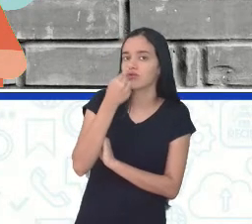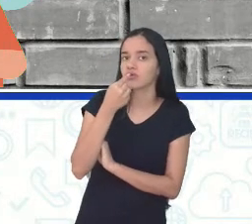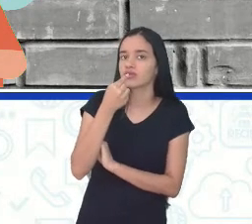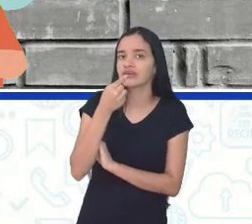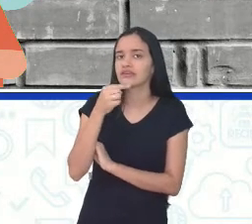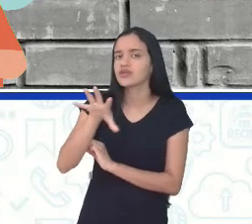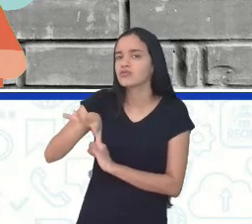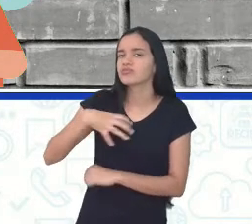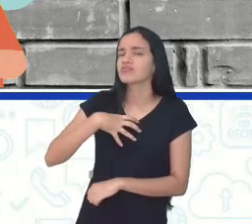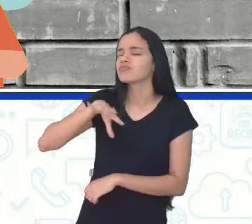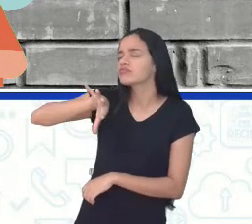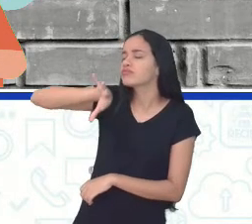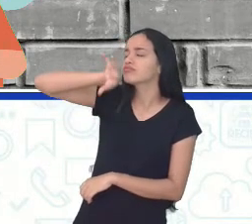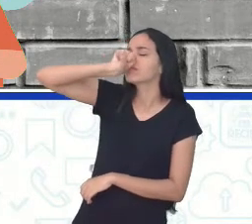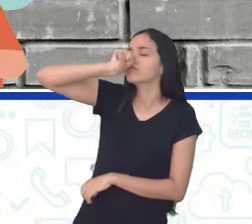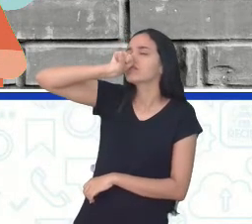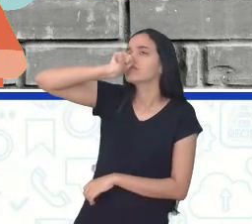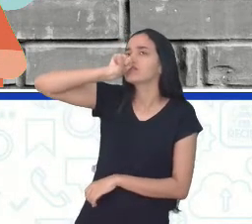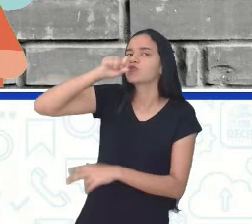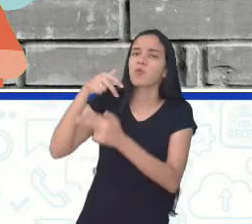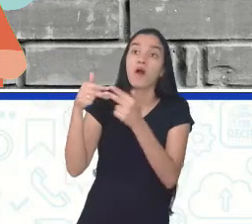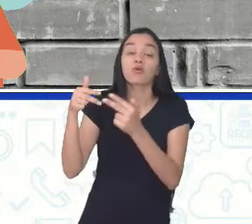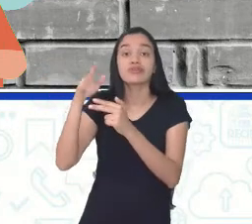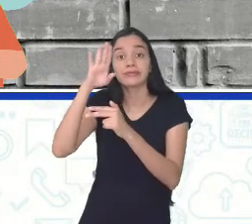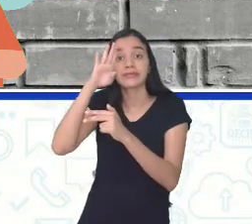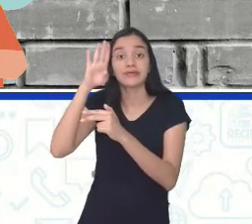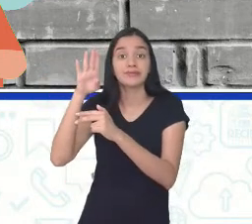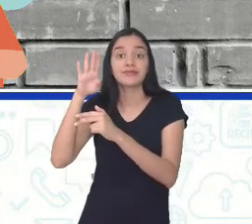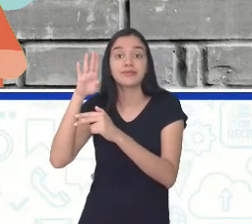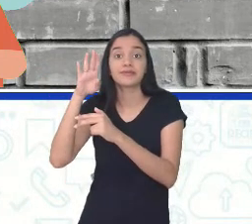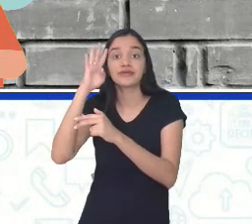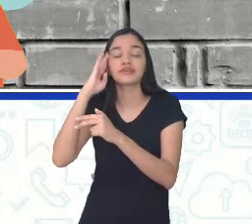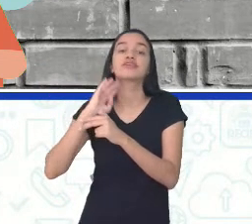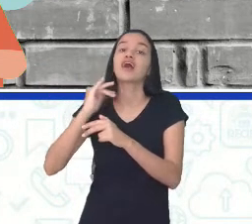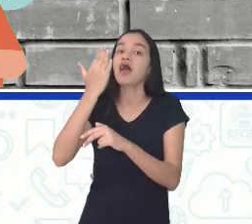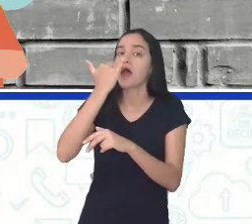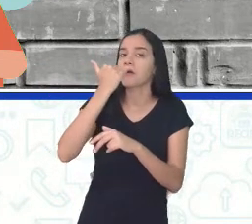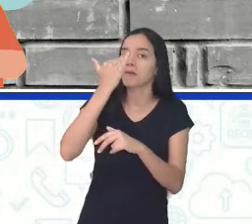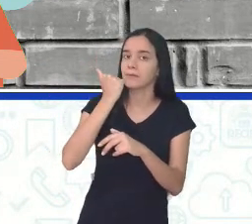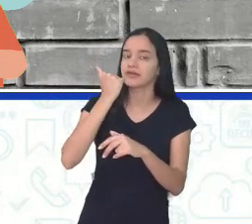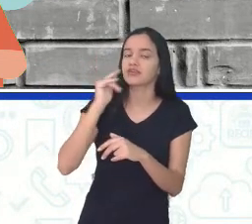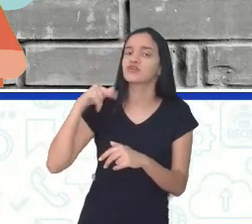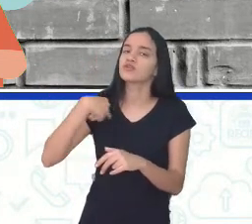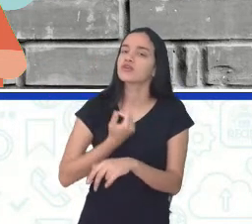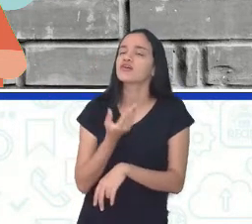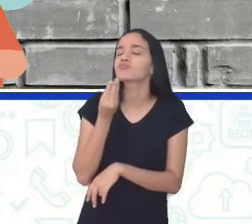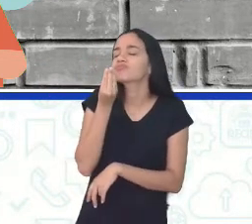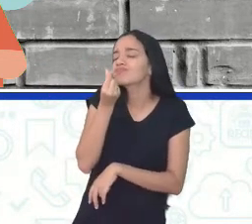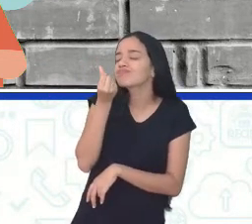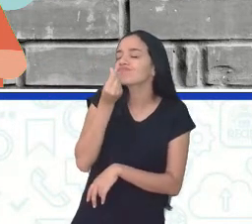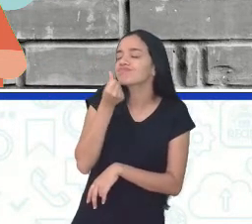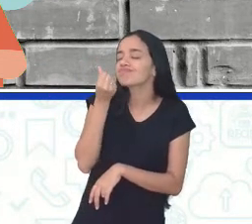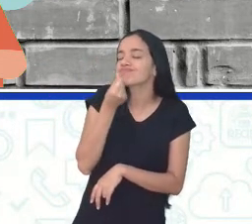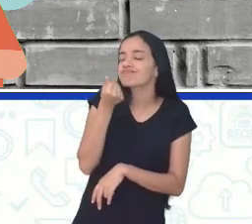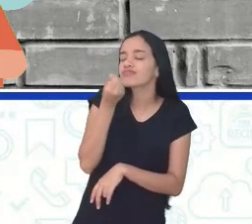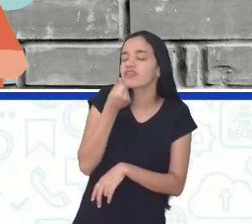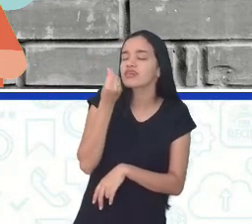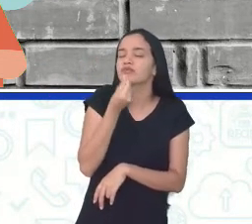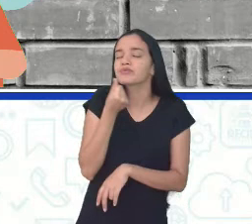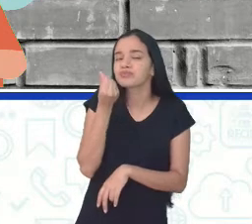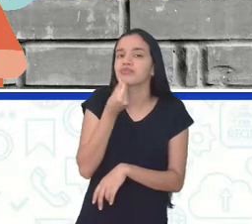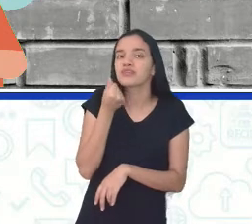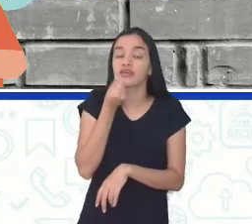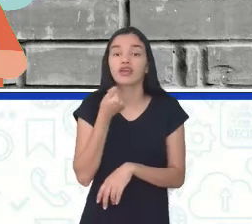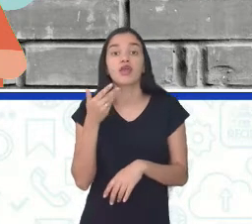sente o cheirinho, né, de algumas coisas, principalmente no que diz respeito a alimento, que a gente prova e a gente começa a ir fazer